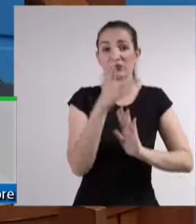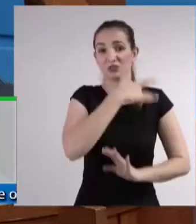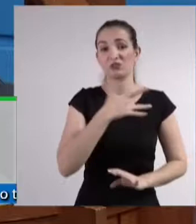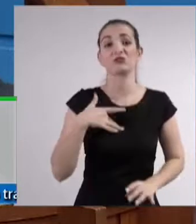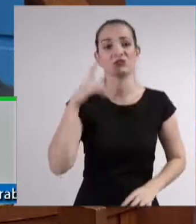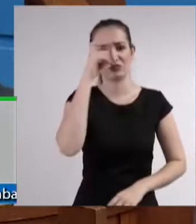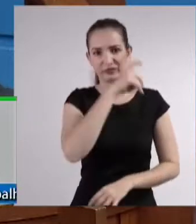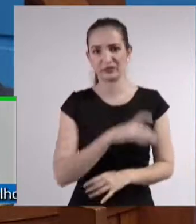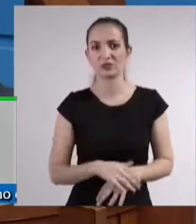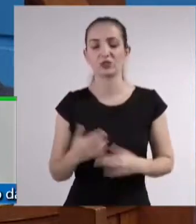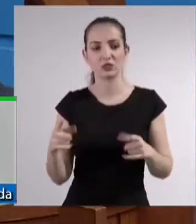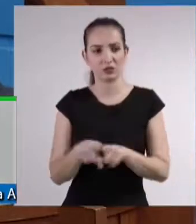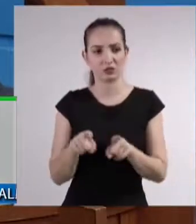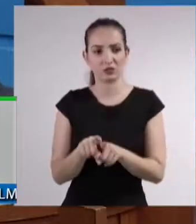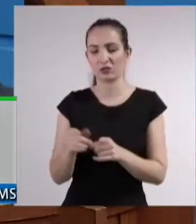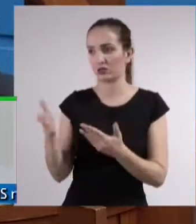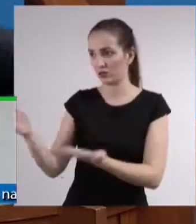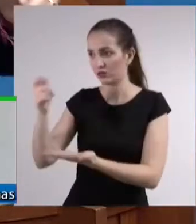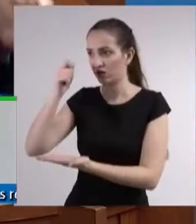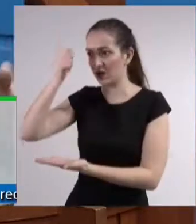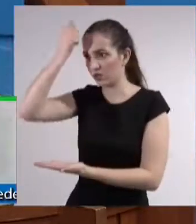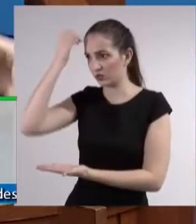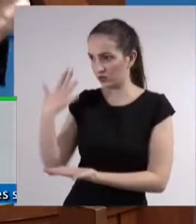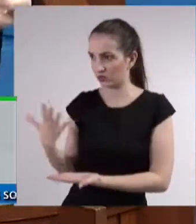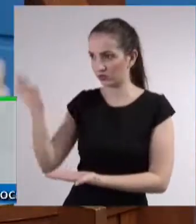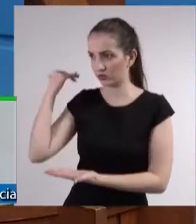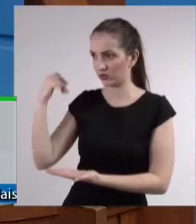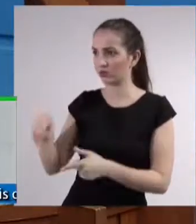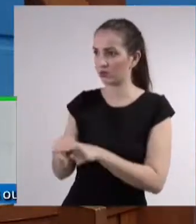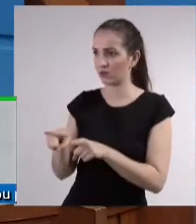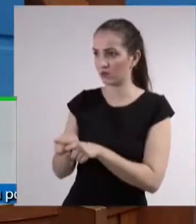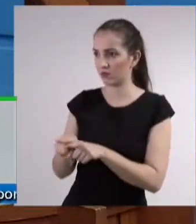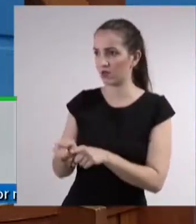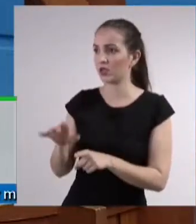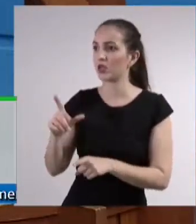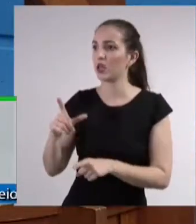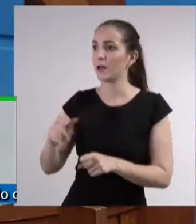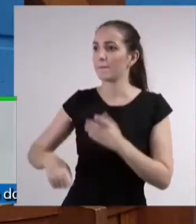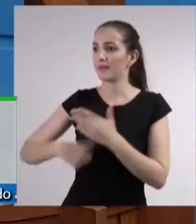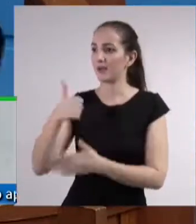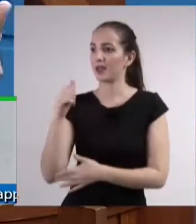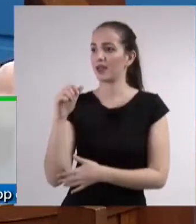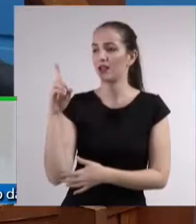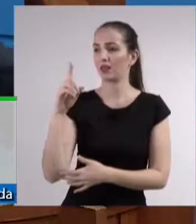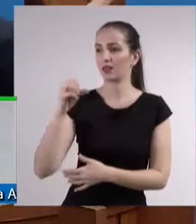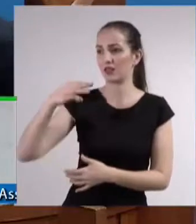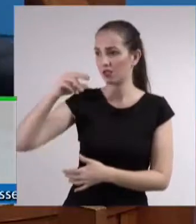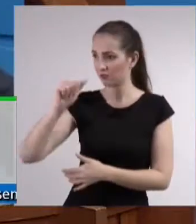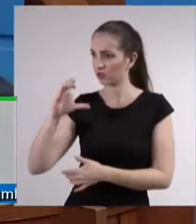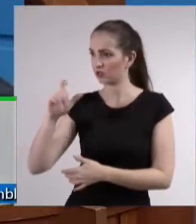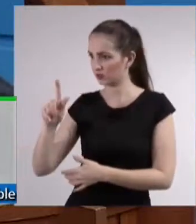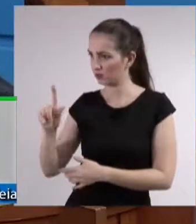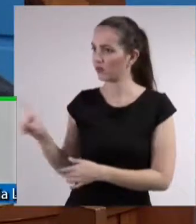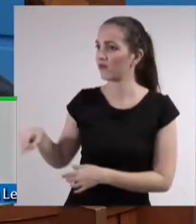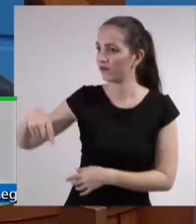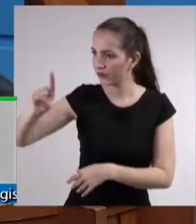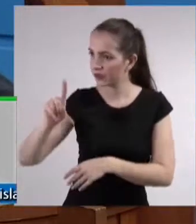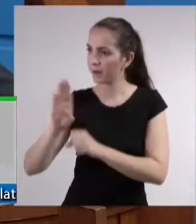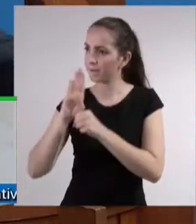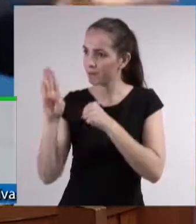bem sabe, que foi primeira-dama de Campo Grande, ia para os bairros, acolhia as crianças, muitas vezes me pedia para atender